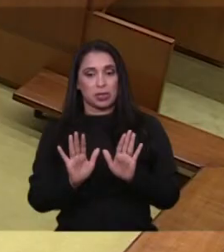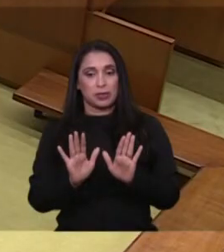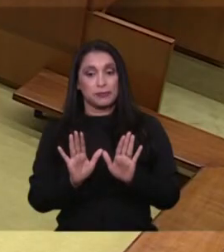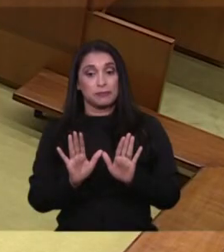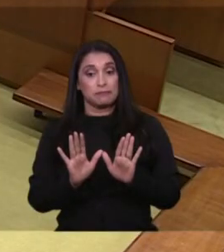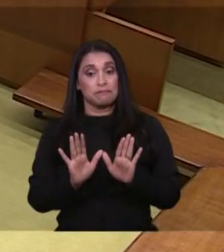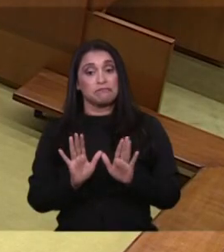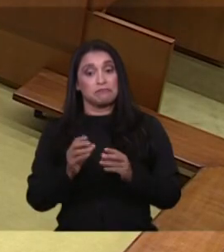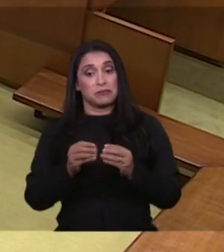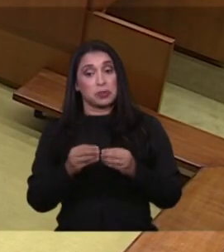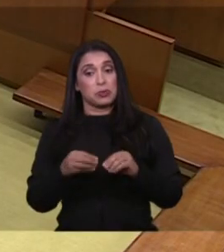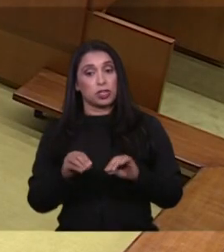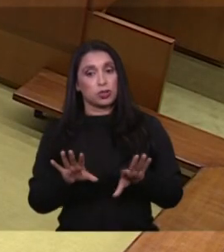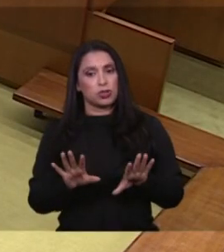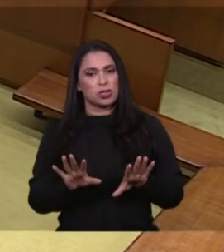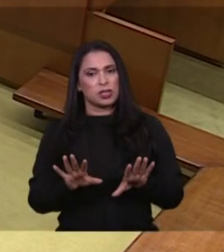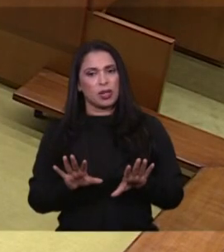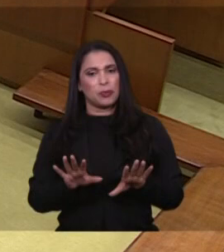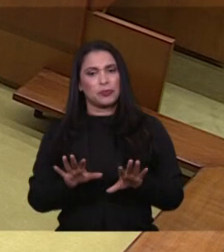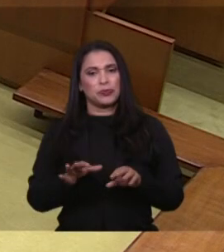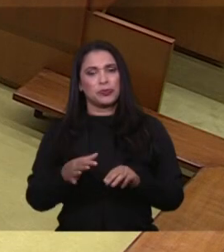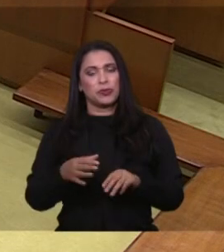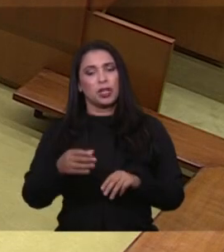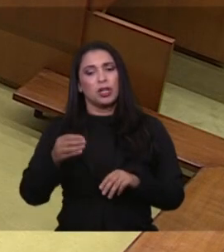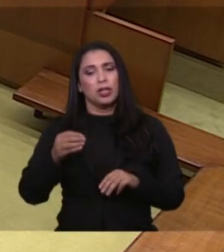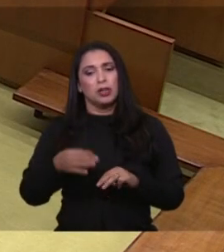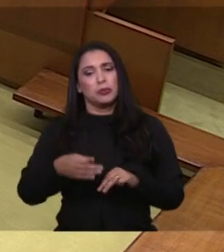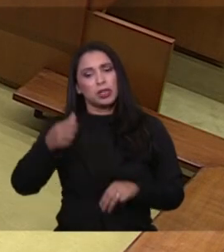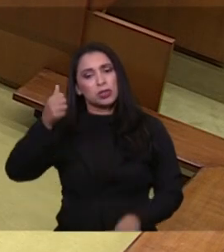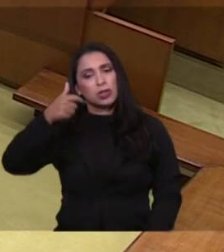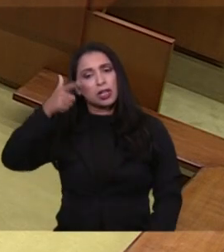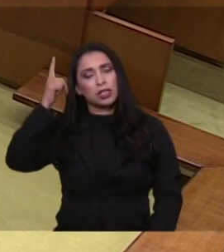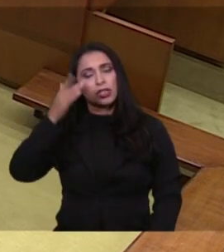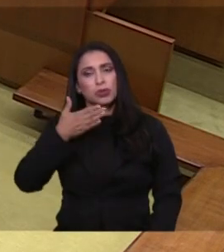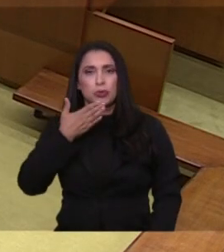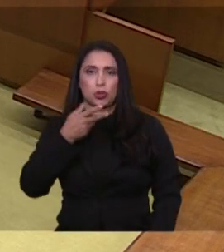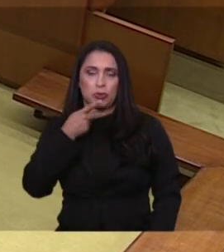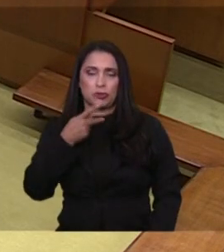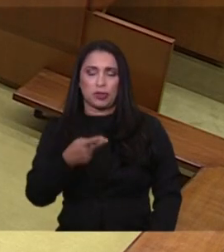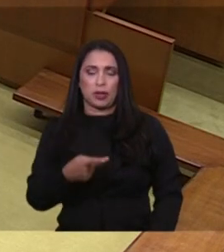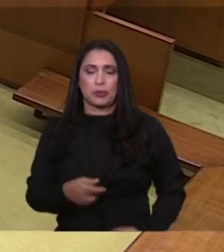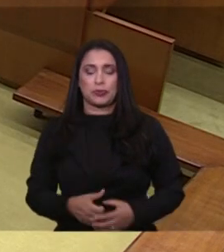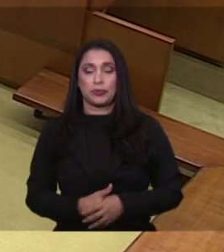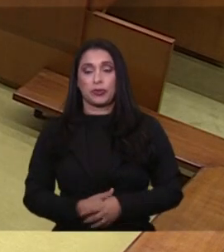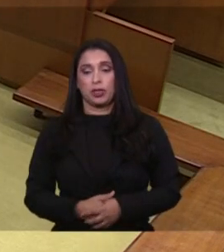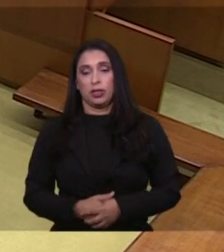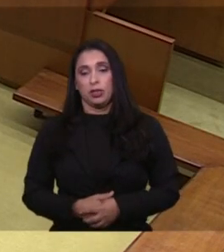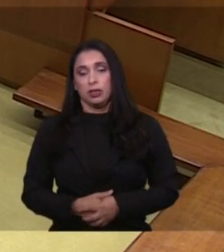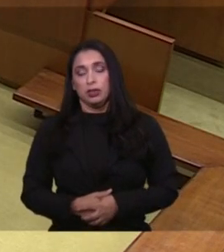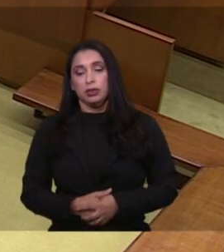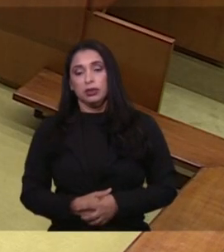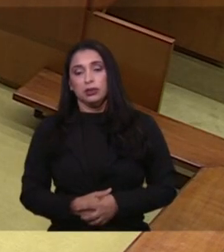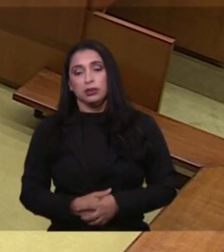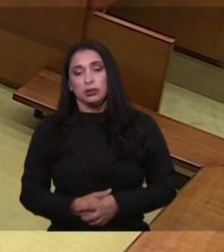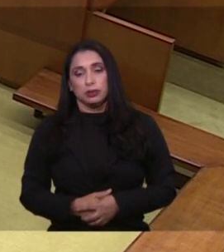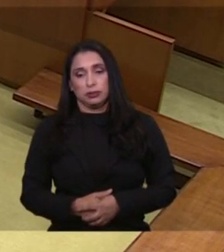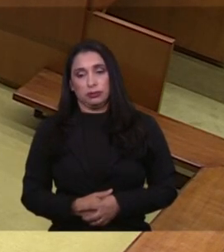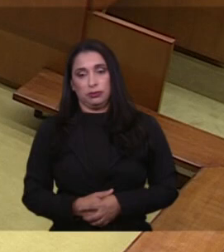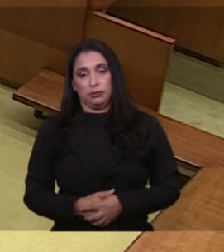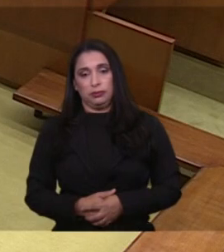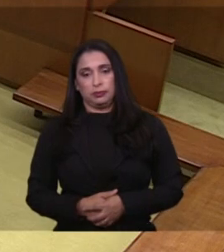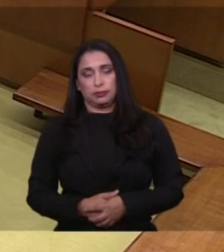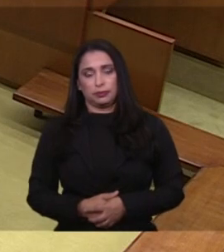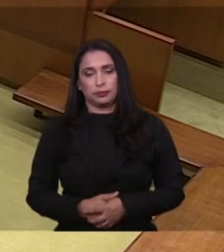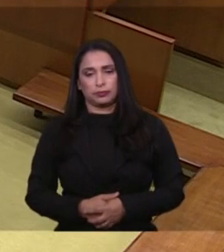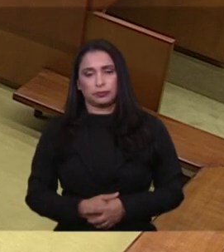e pejotização. Ministro Alexandre de Moraes. Vossa Excelência, no início disse, e lendo